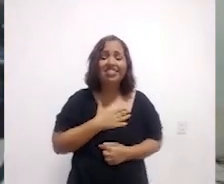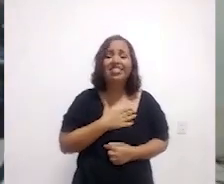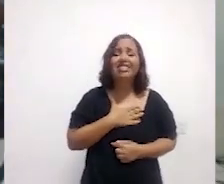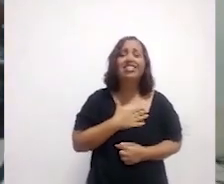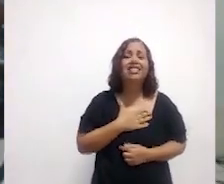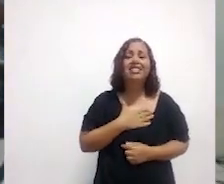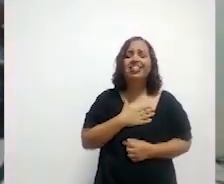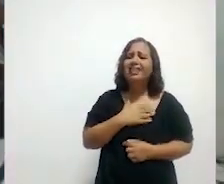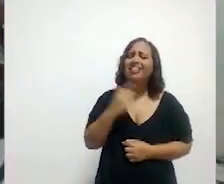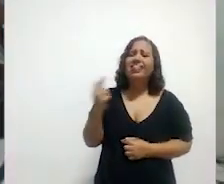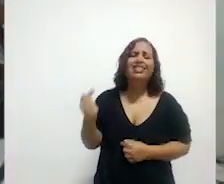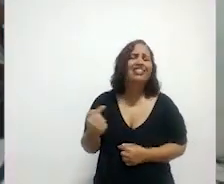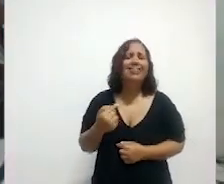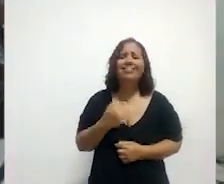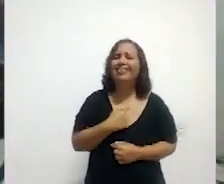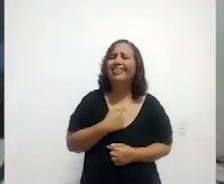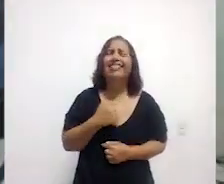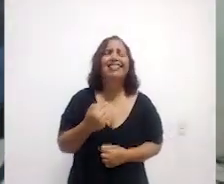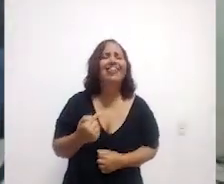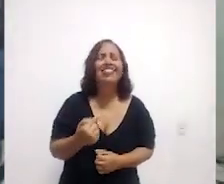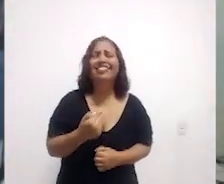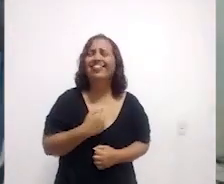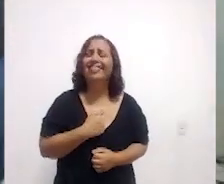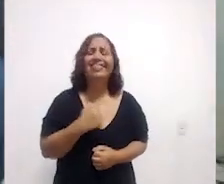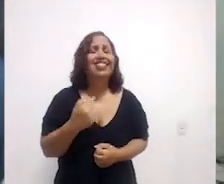mim. E